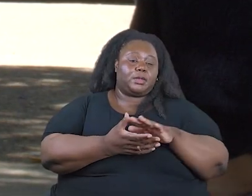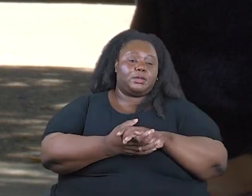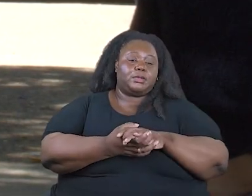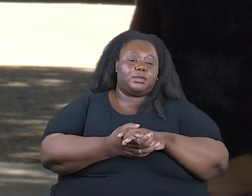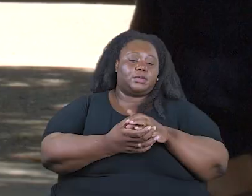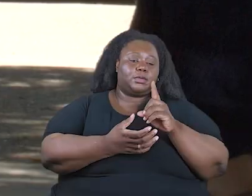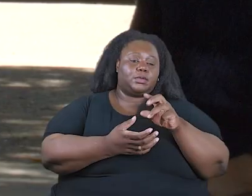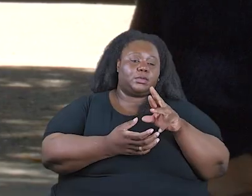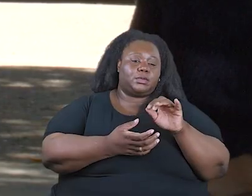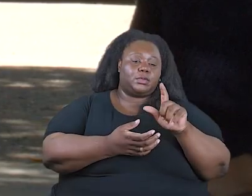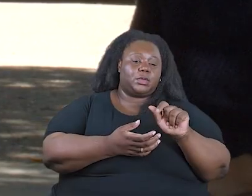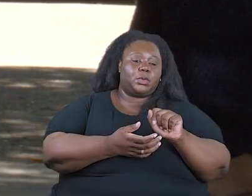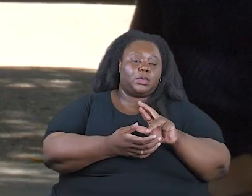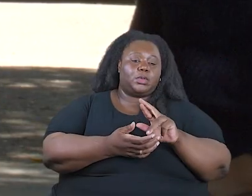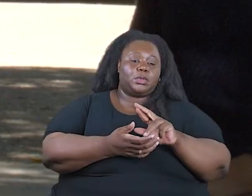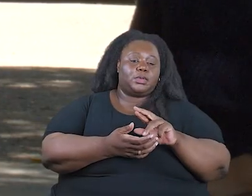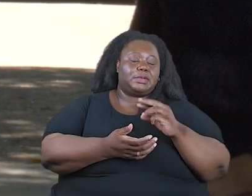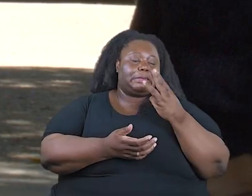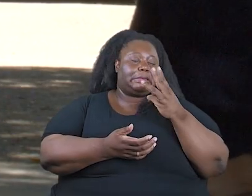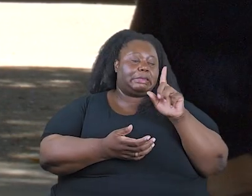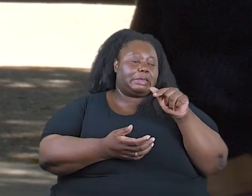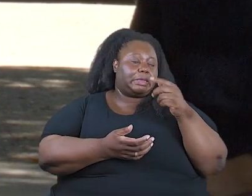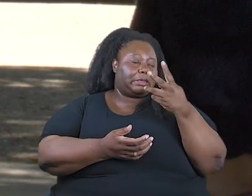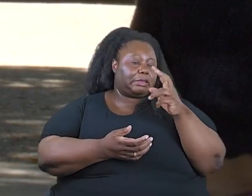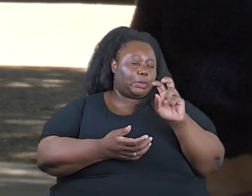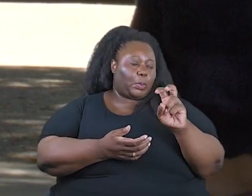o dólar custava, acho que era